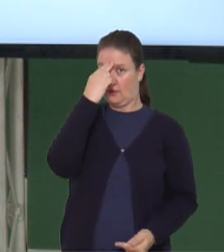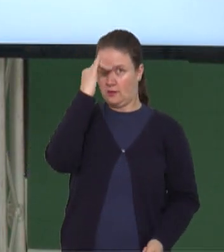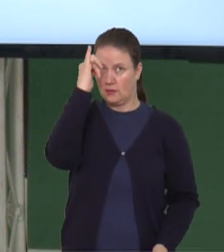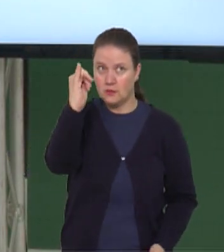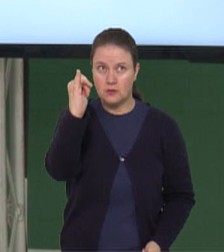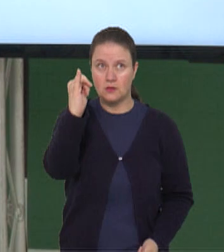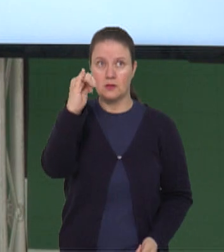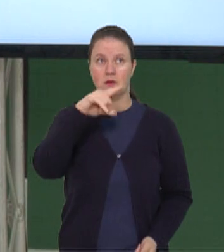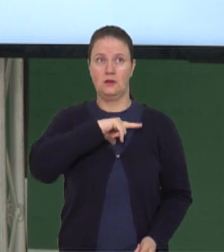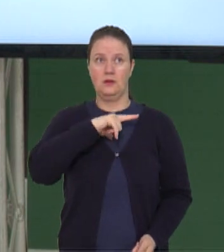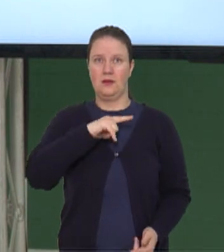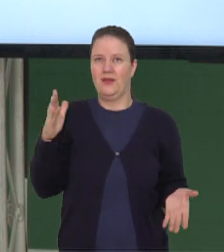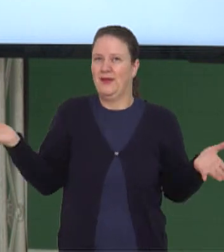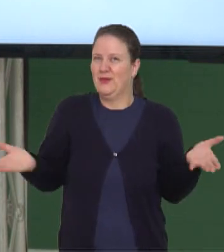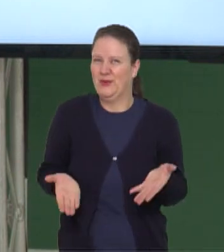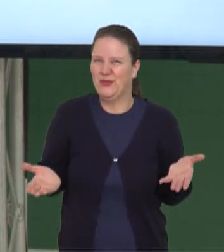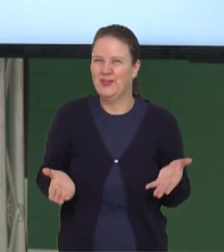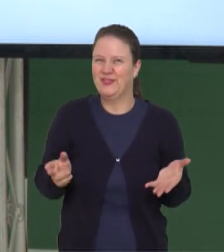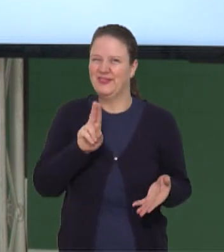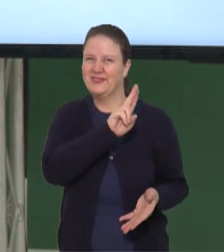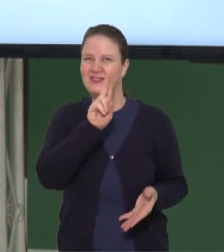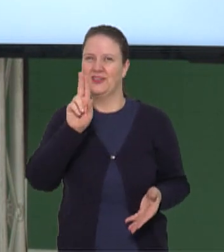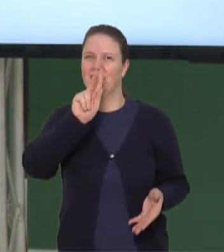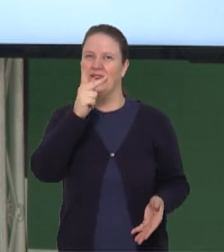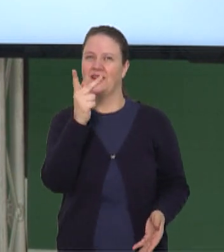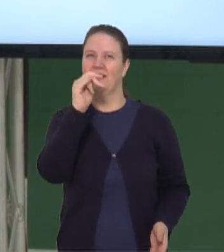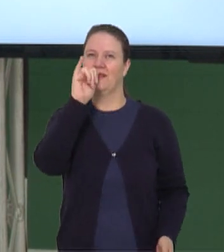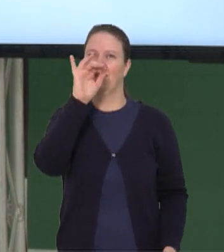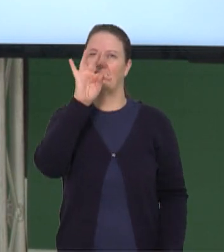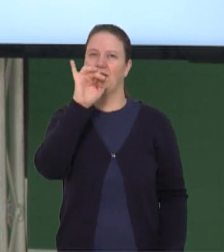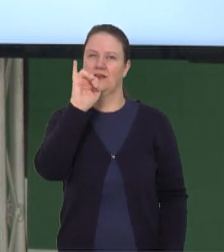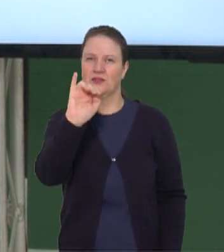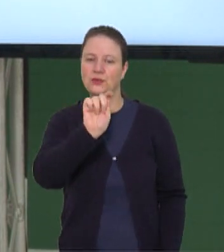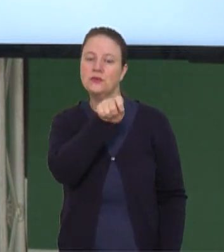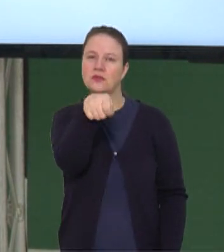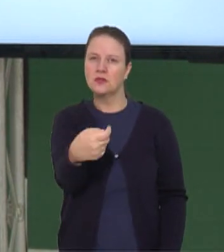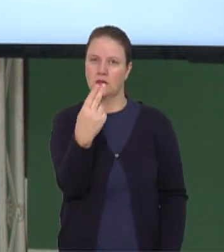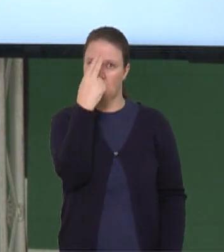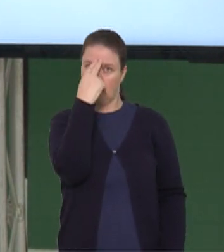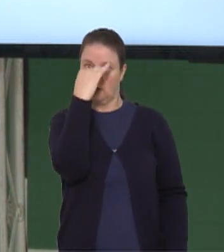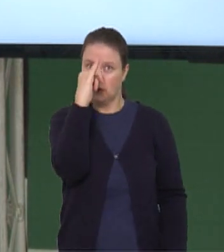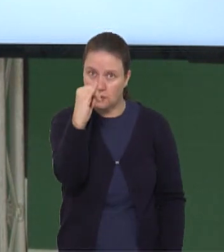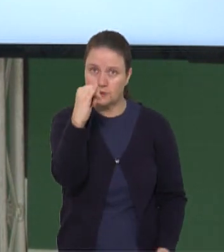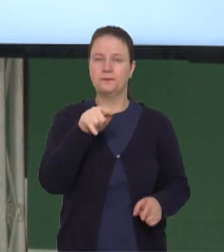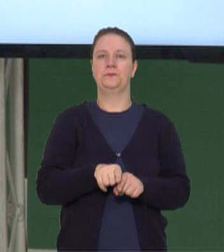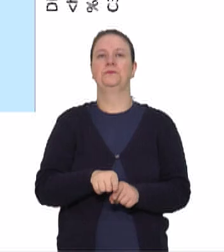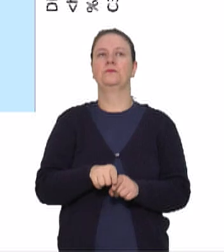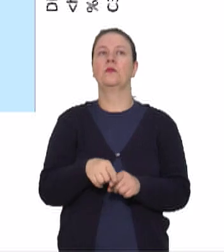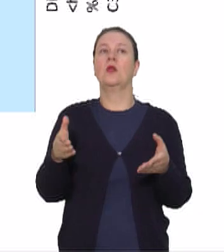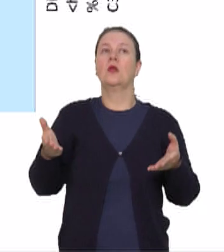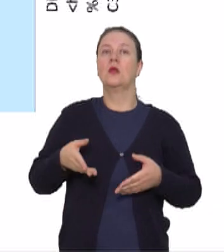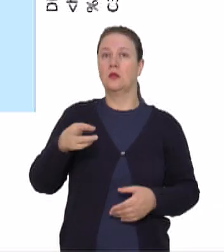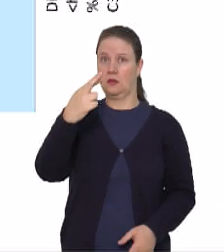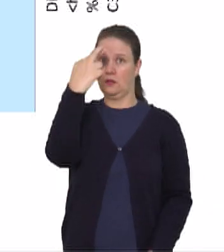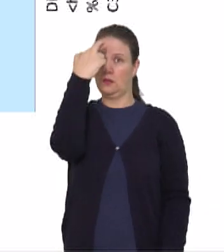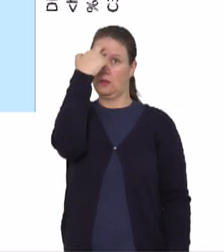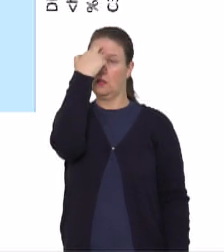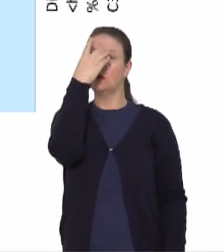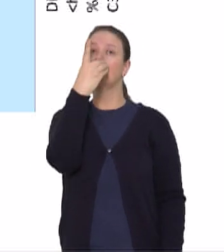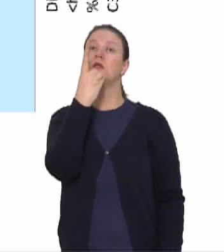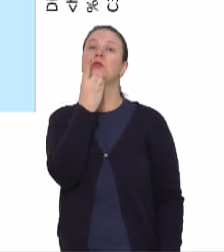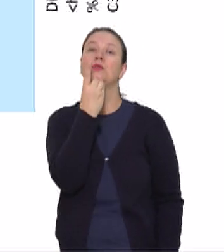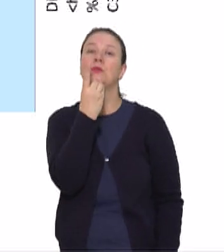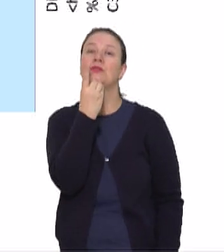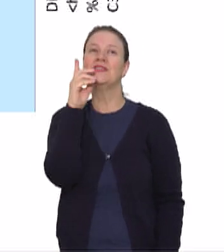gente tem aqui o atual Haiti, né, agora dá para ver melhor, ampliou bastante, e aqui a República Dominicana. Então a gente